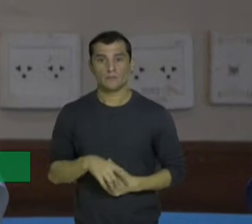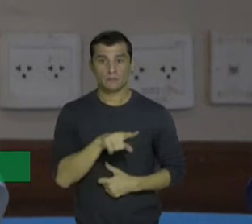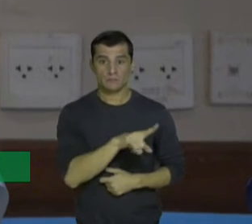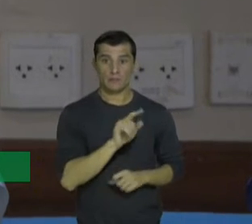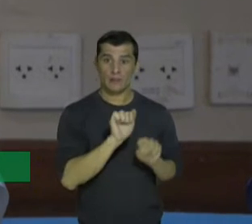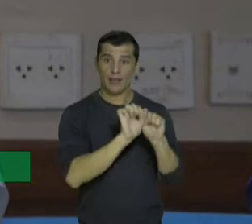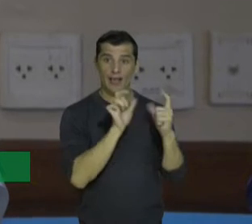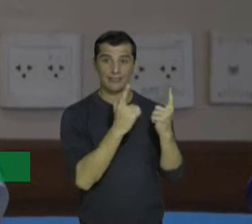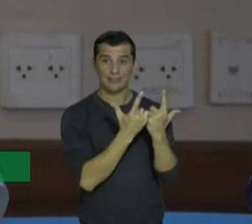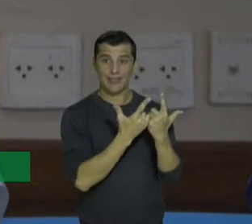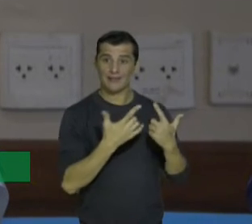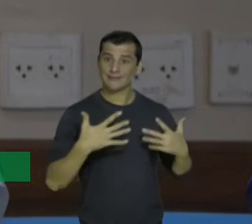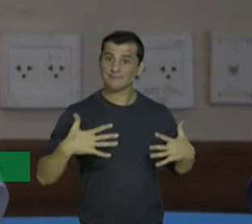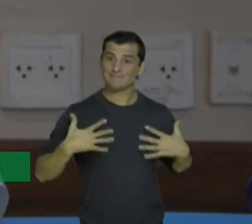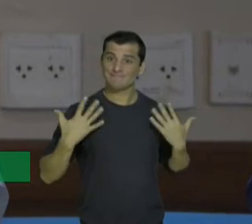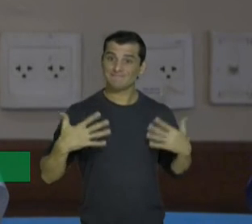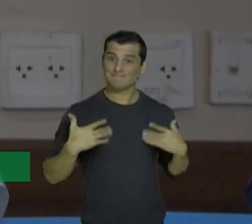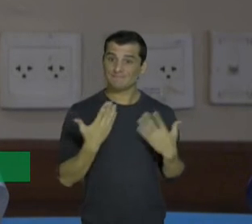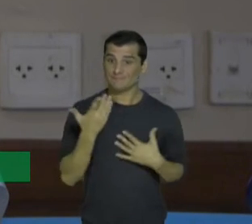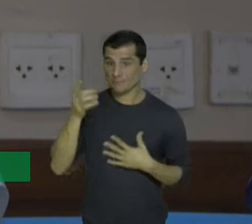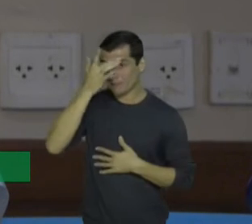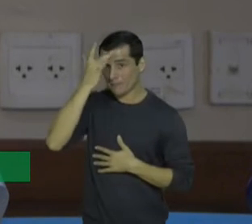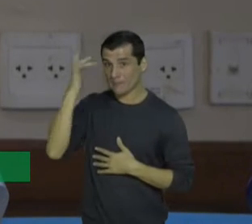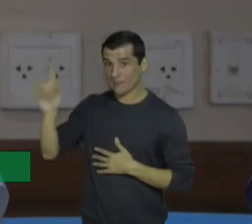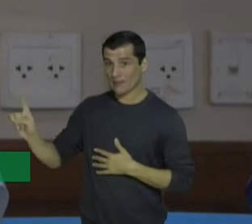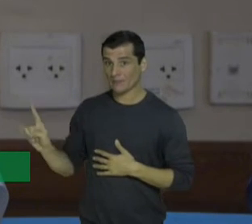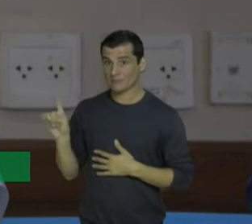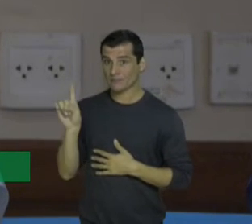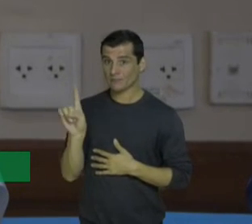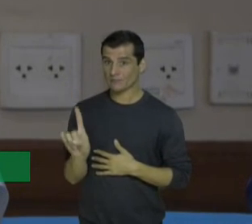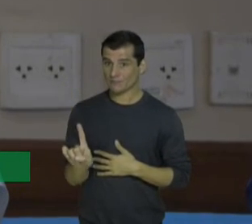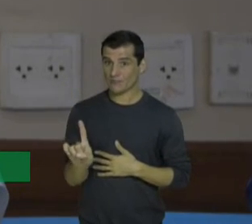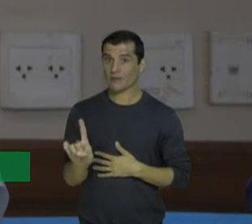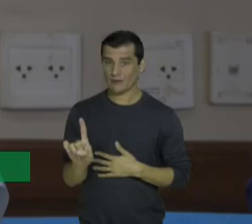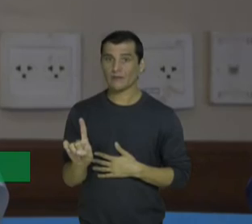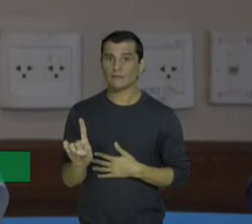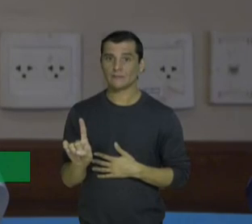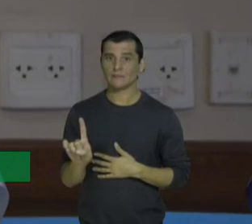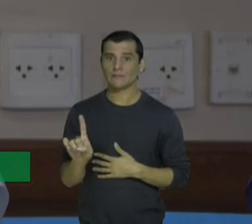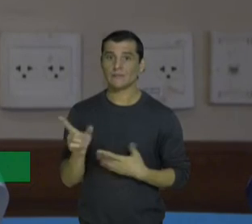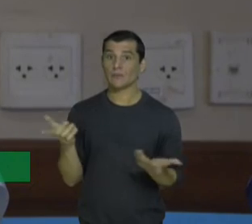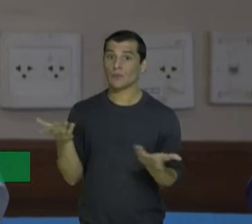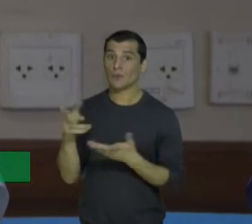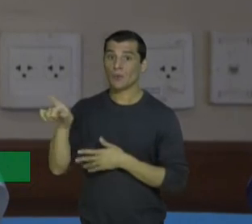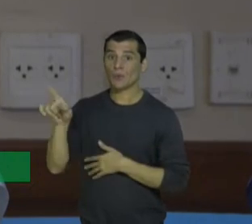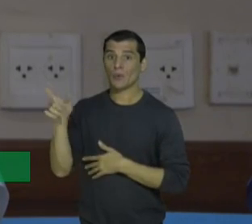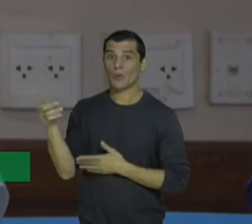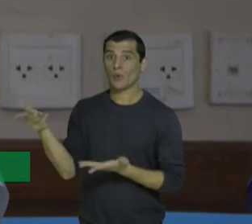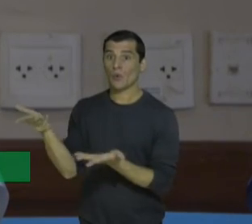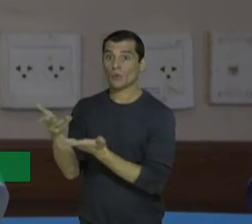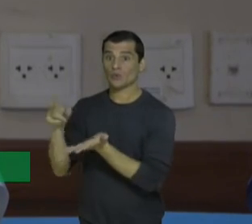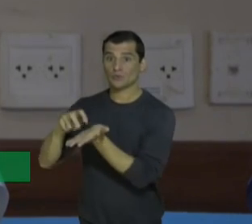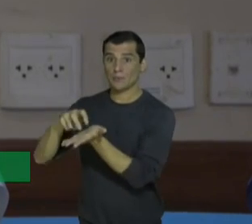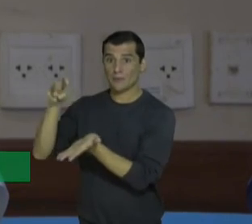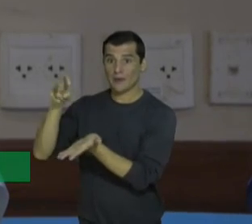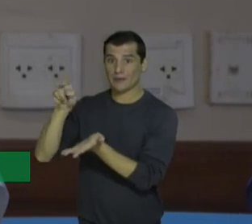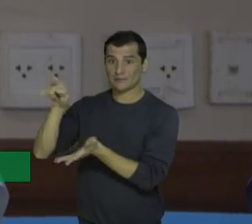presença do Senhor aqui que saiu hoje de manhã é saiu hoje de manhã de São